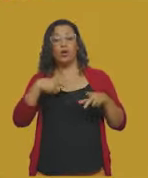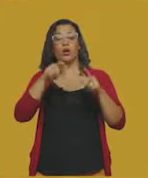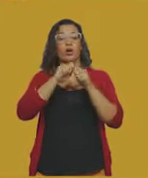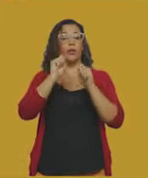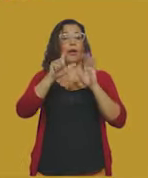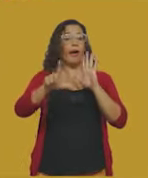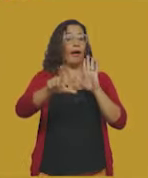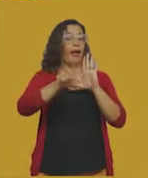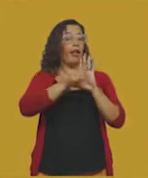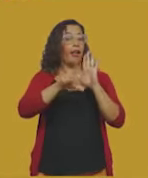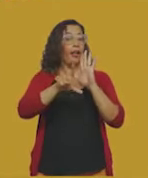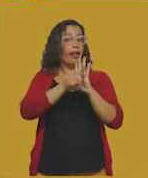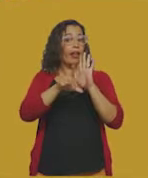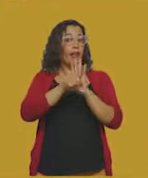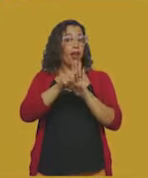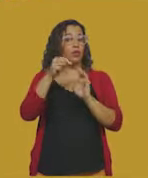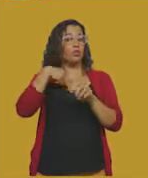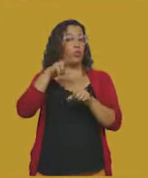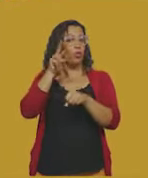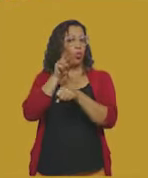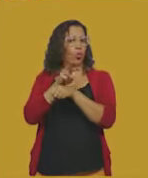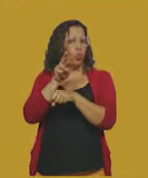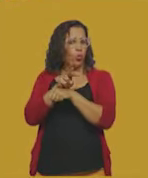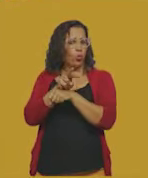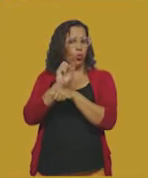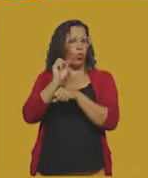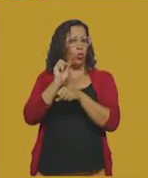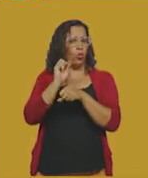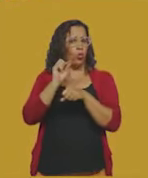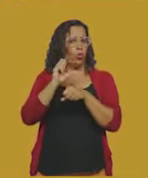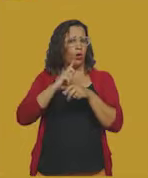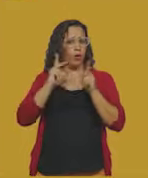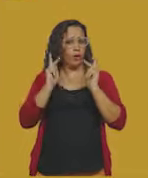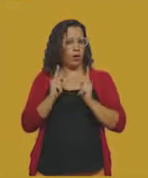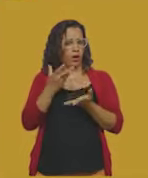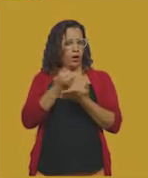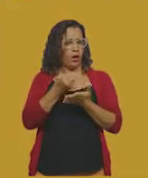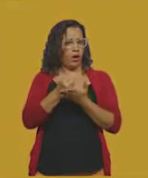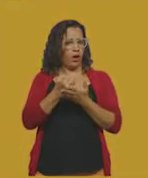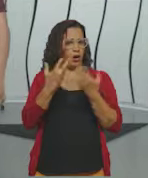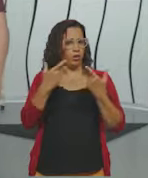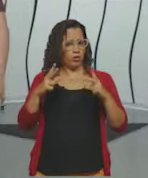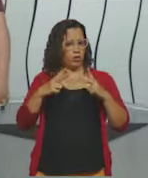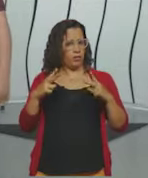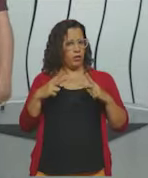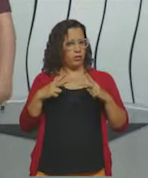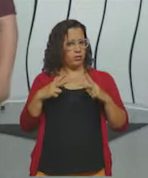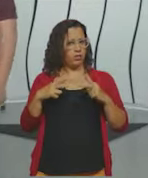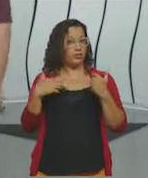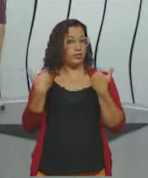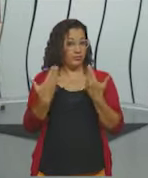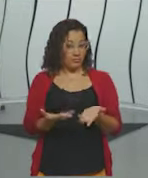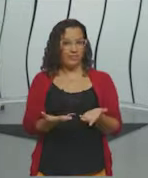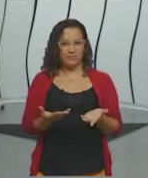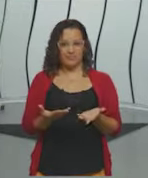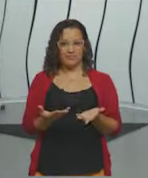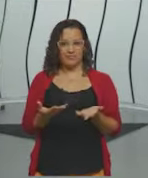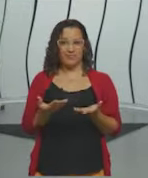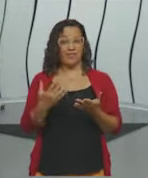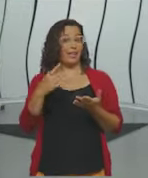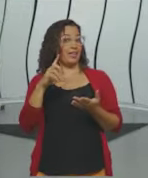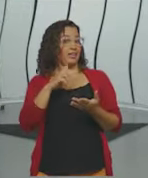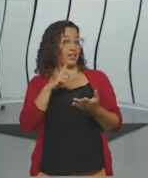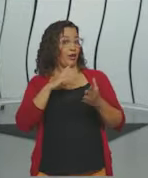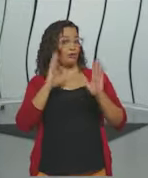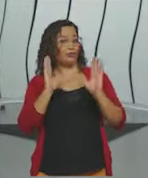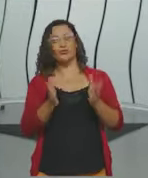que atuem na proteção dos dados pessoais do indivíduo. Olha só, então, eu tenho